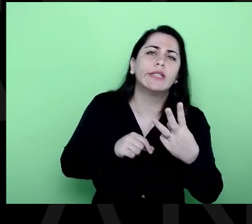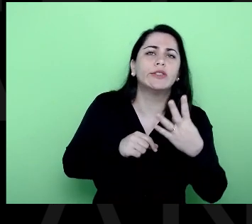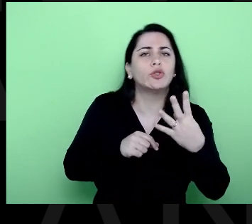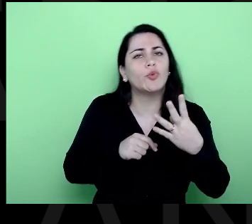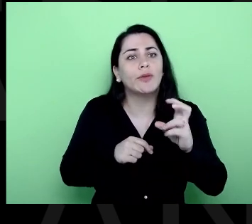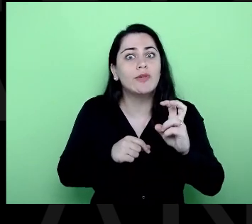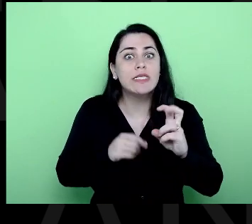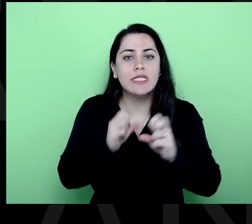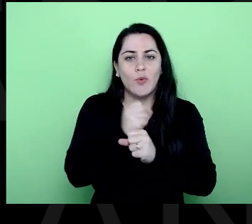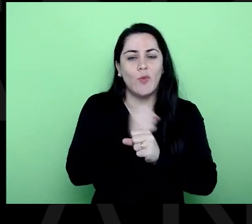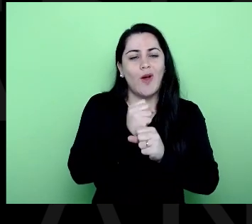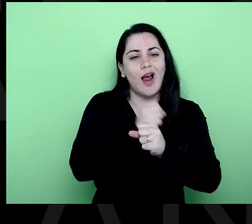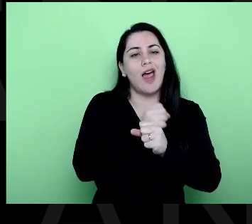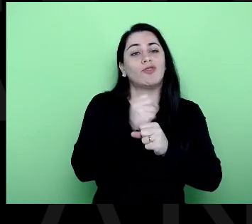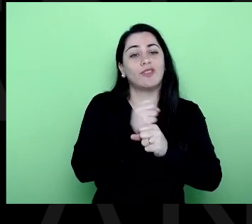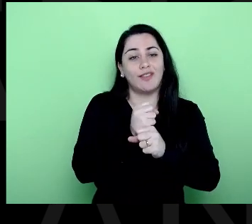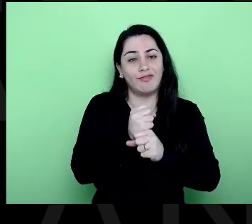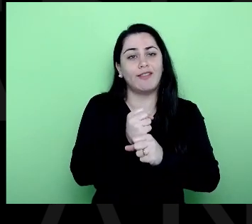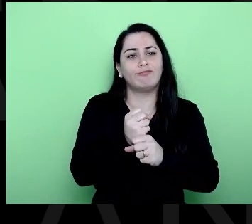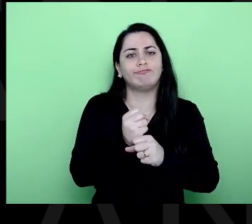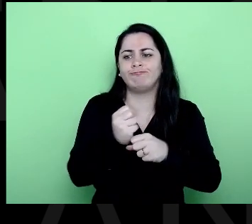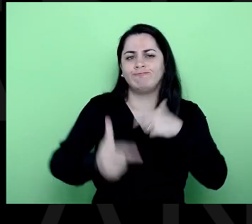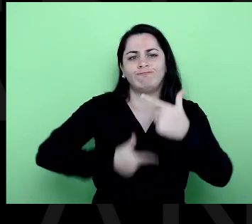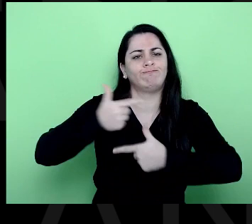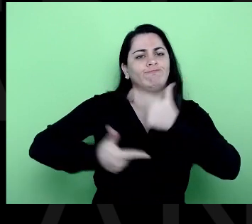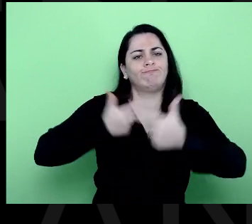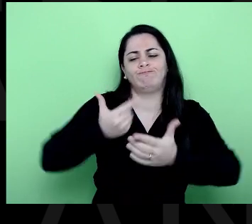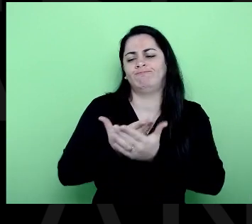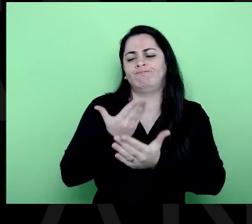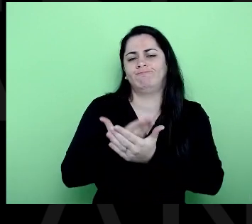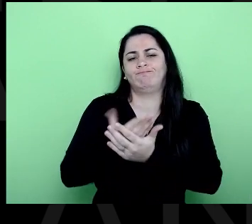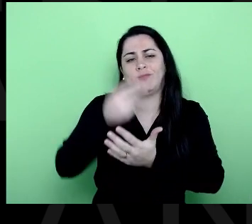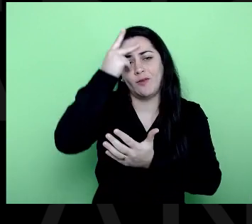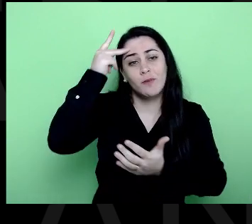3, 4, 5 anos que vocês vão ficar imersos na vida dessa pessoa?